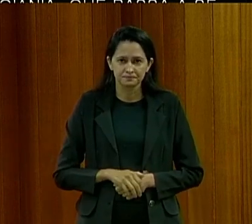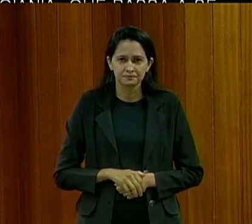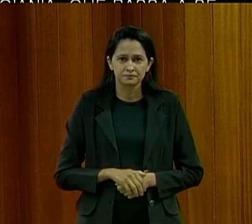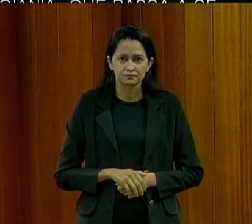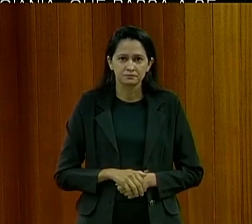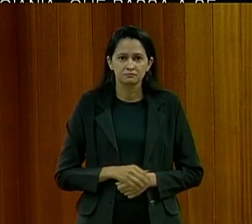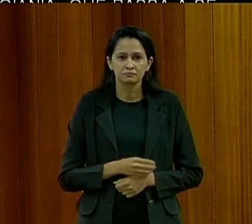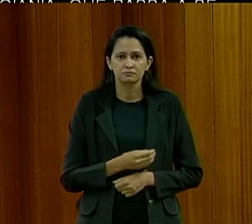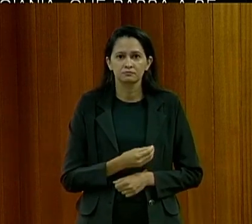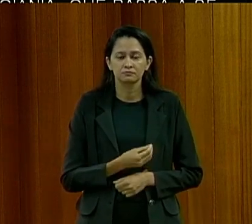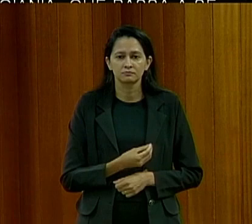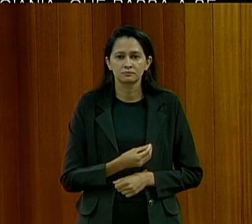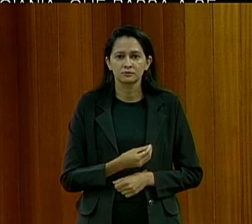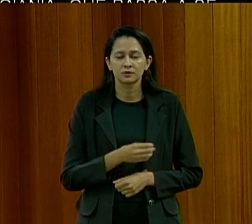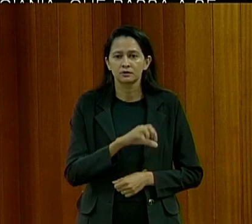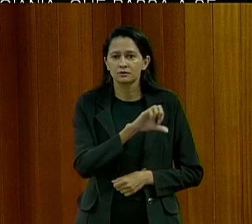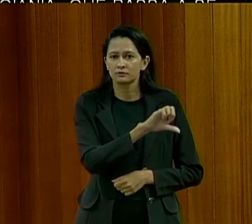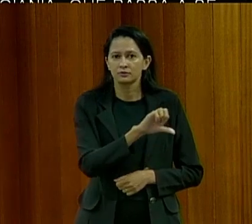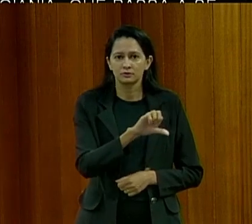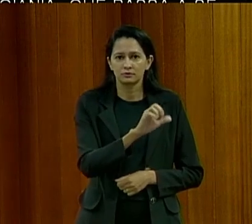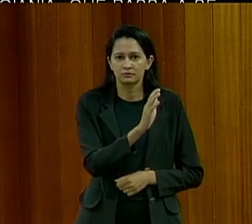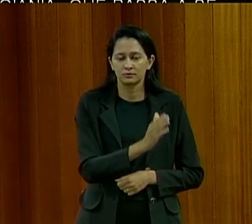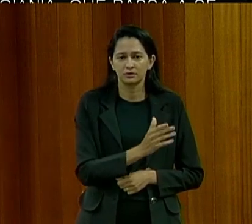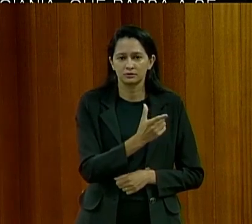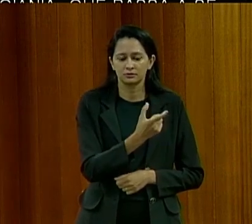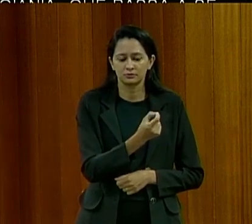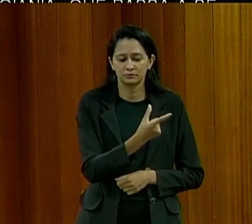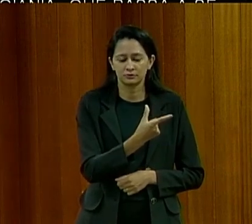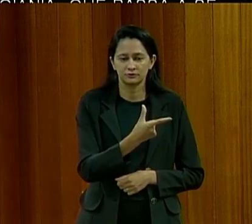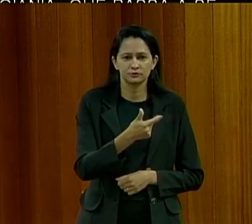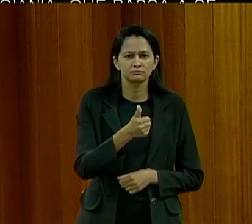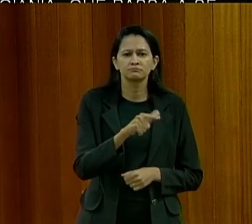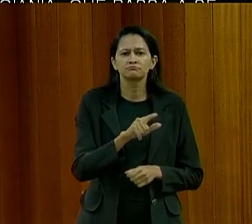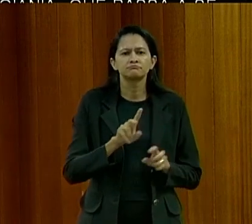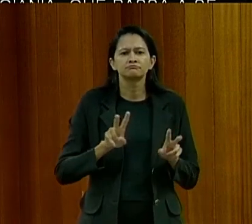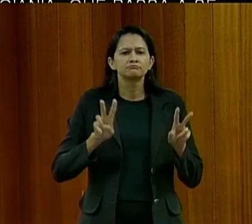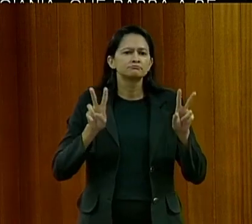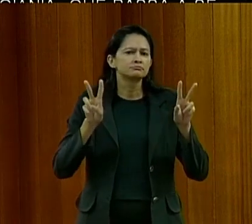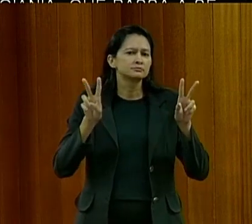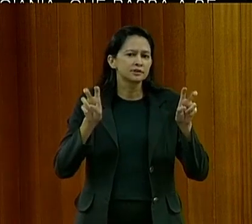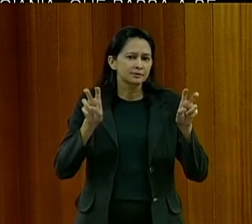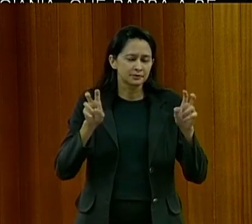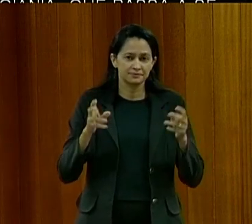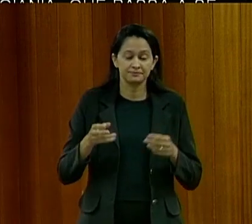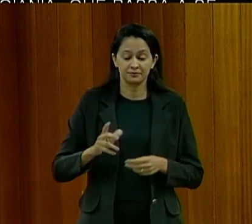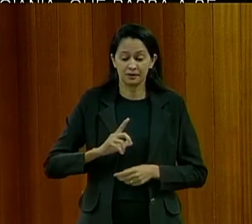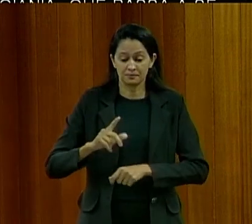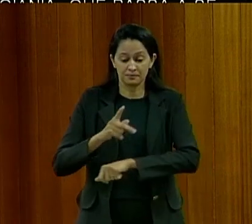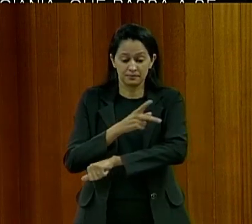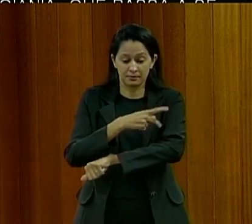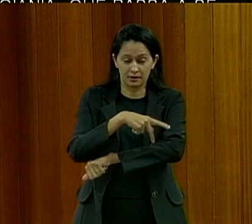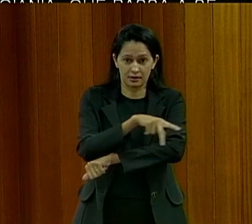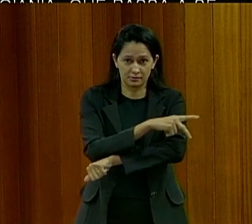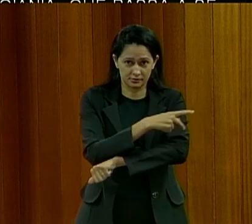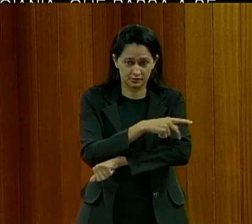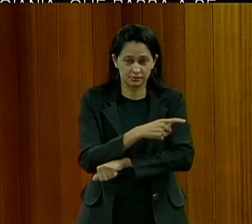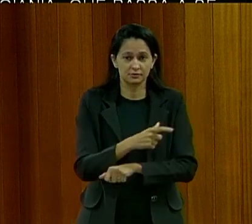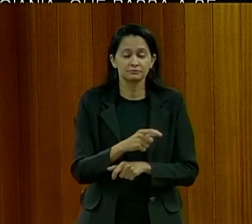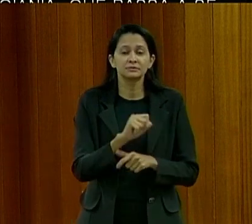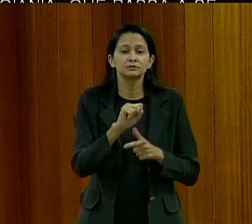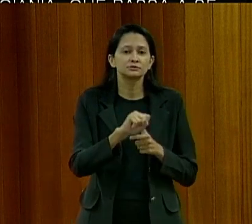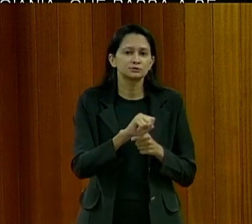399/2021... concede denominação praça situada na rua 134, setor sul,